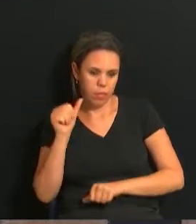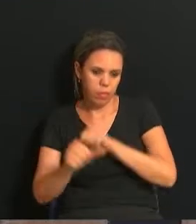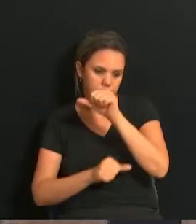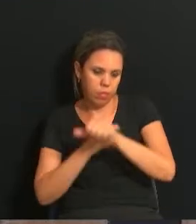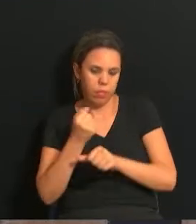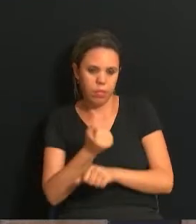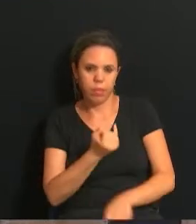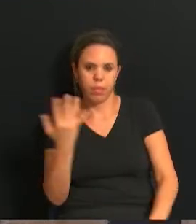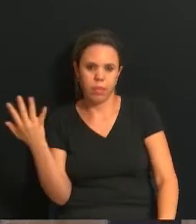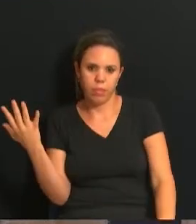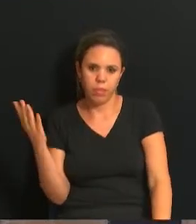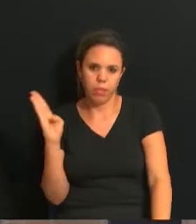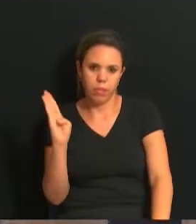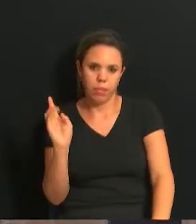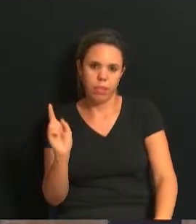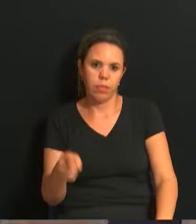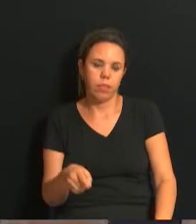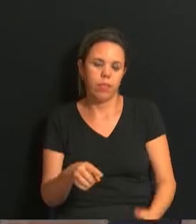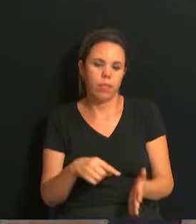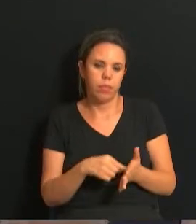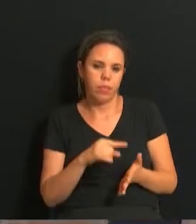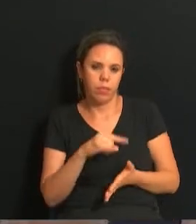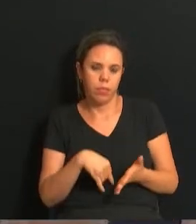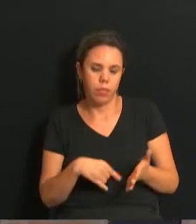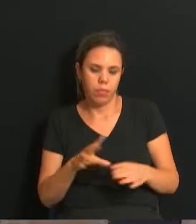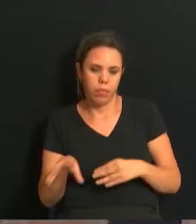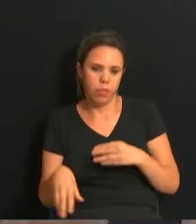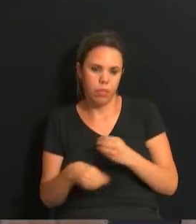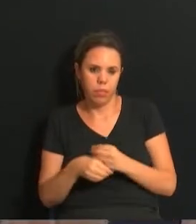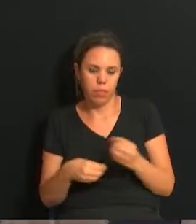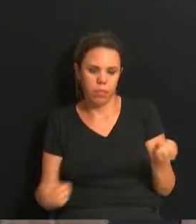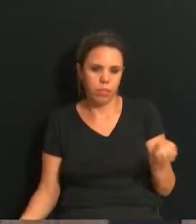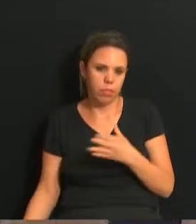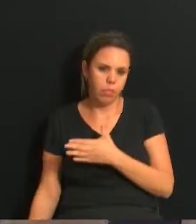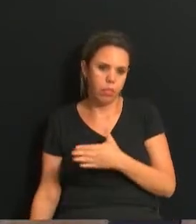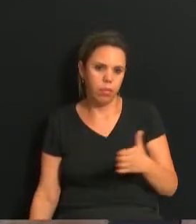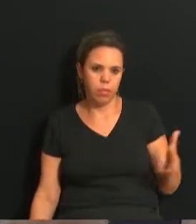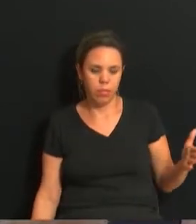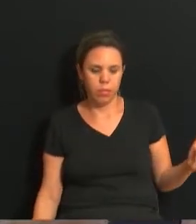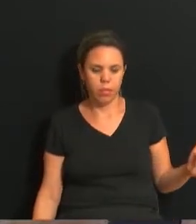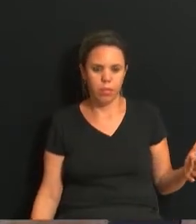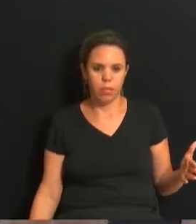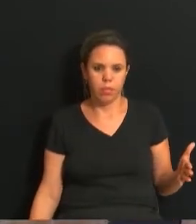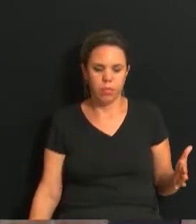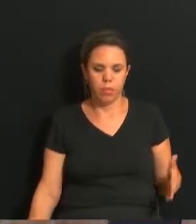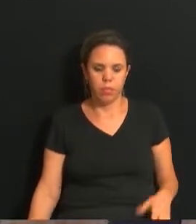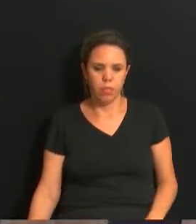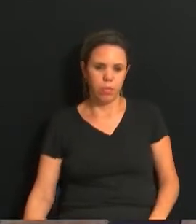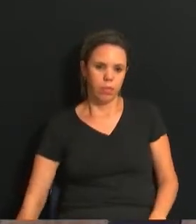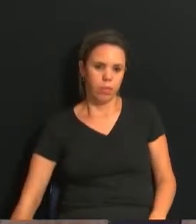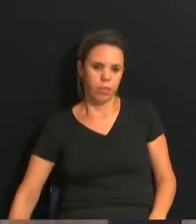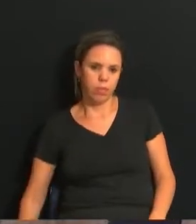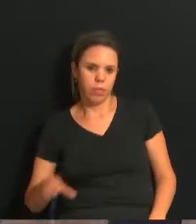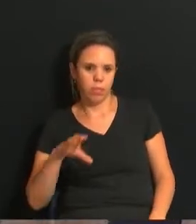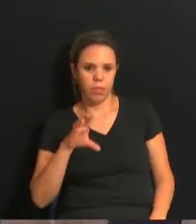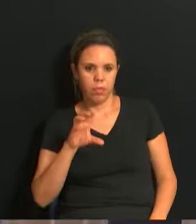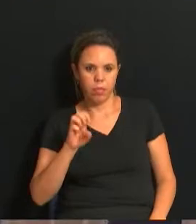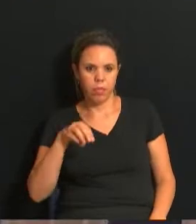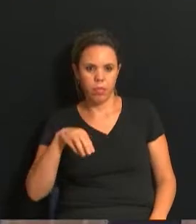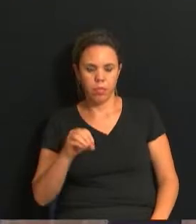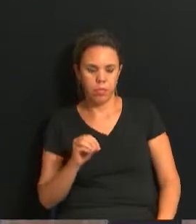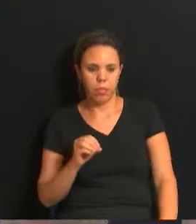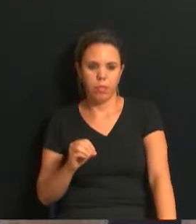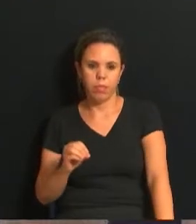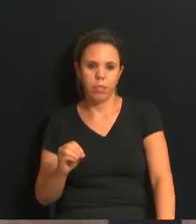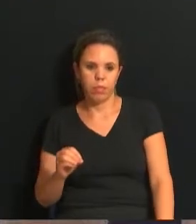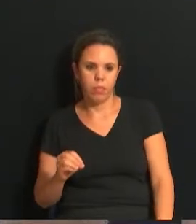fluxo, os boletins de ocorrência, eles adicionou-se uma nova etapa. Então, ao invés de o boletim de ocorrência ir direto para o SEAMO, agora o boletim de